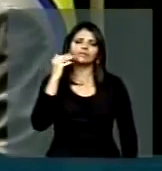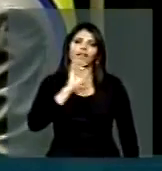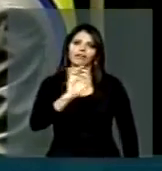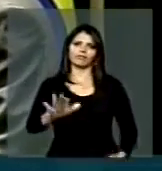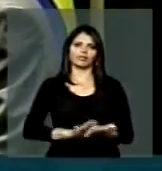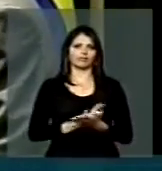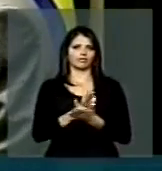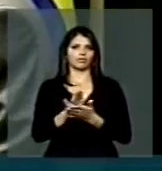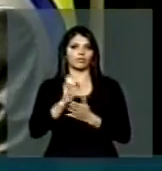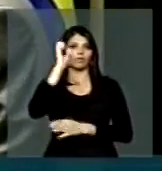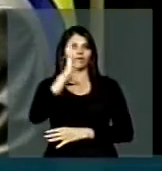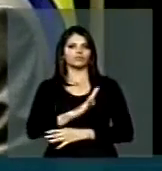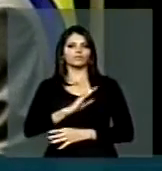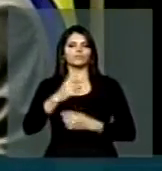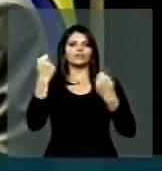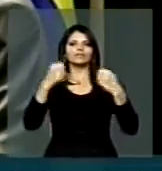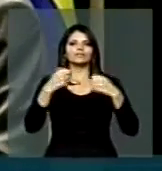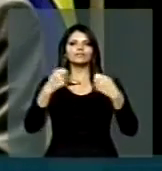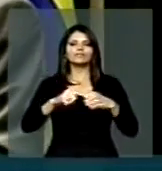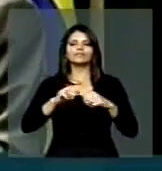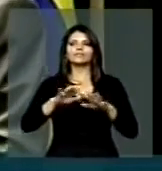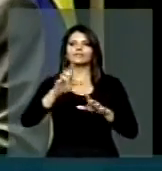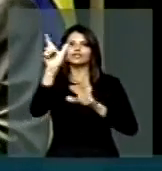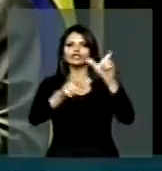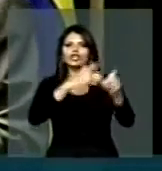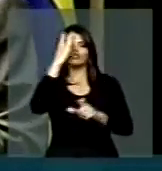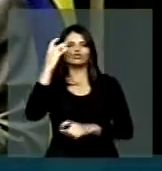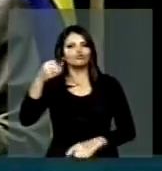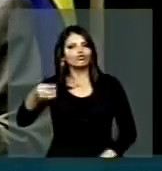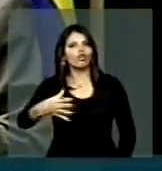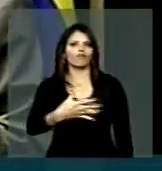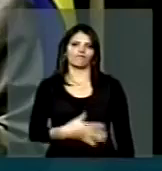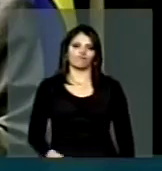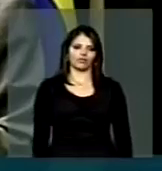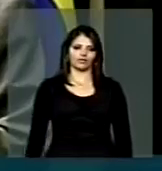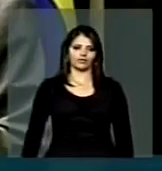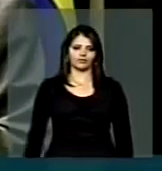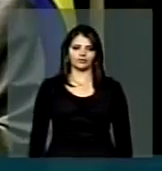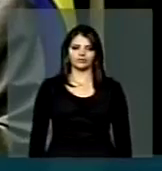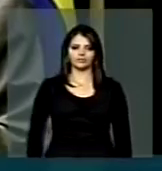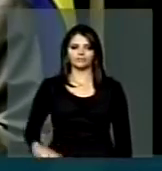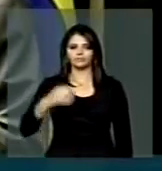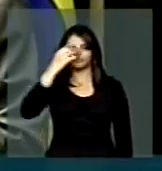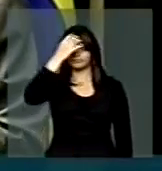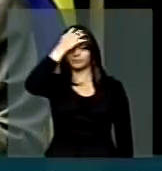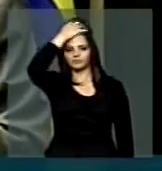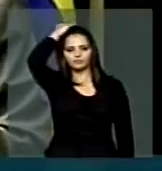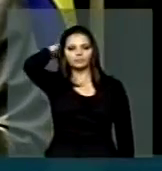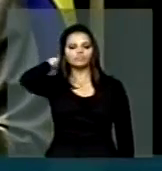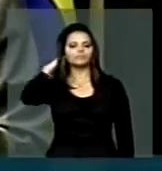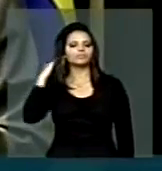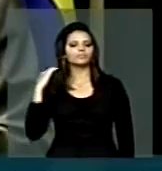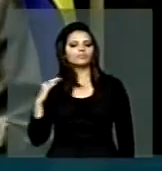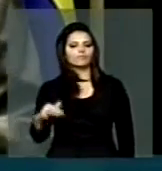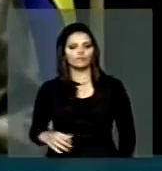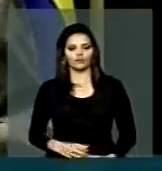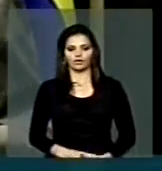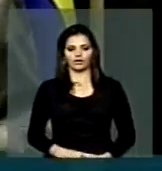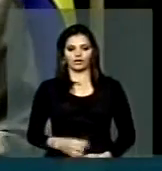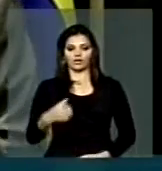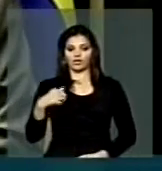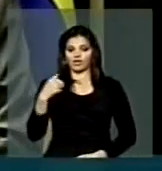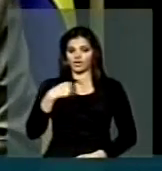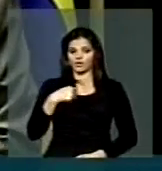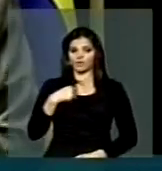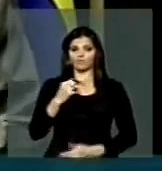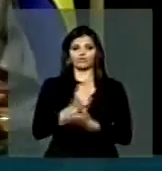precisando de ar novo, sangue novo. E direi até mesmo, a minha geração já passou.